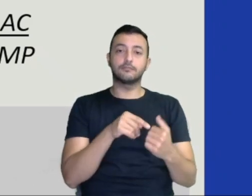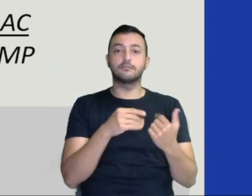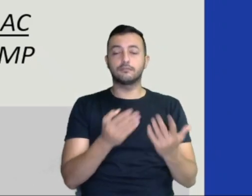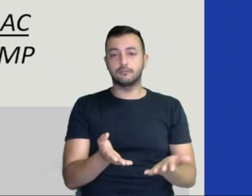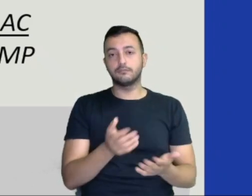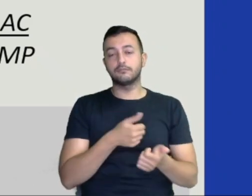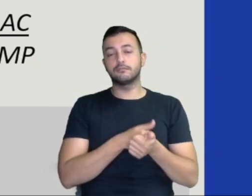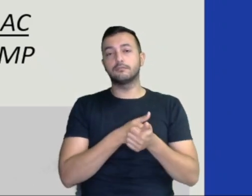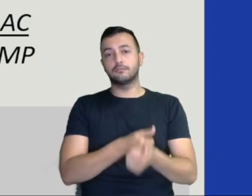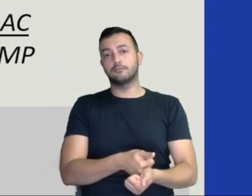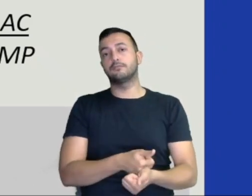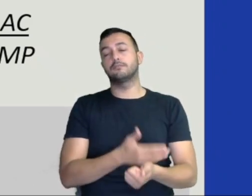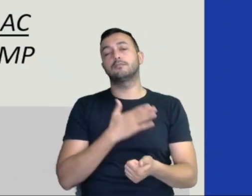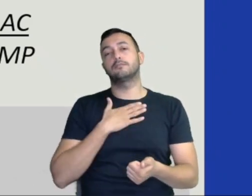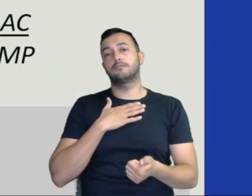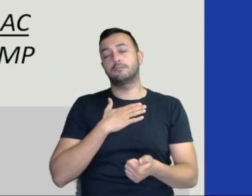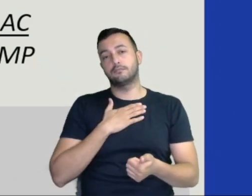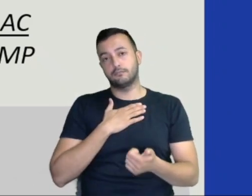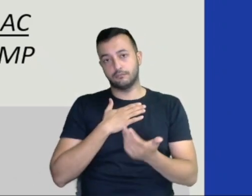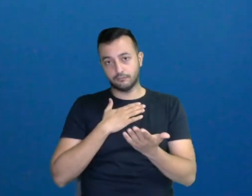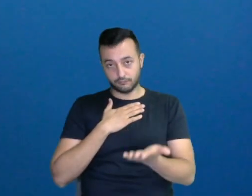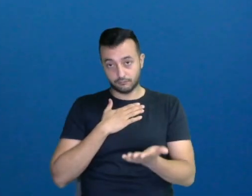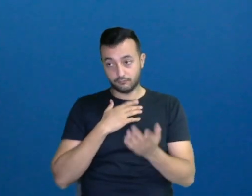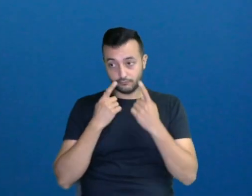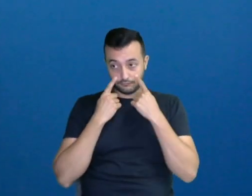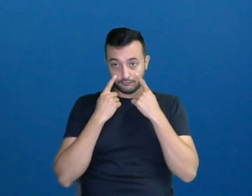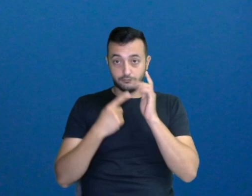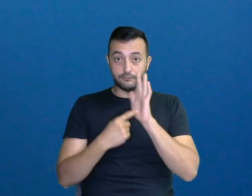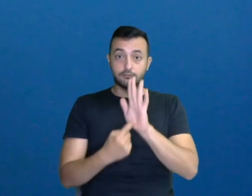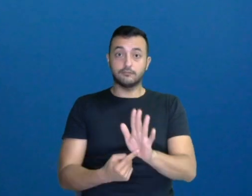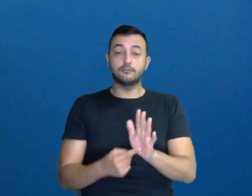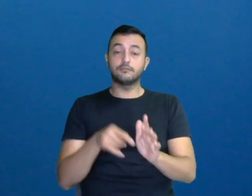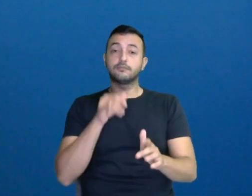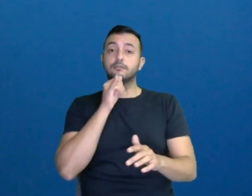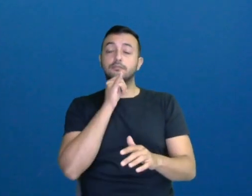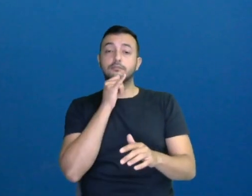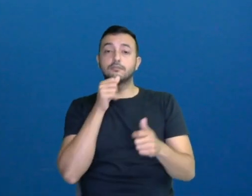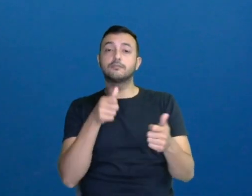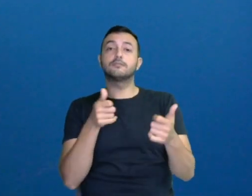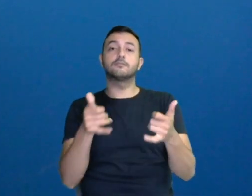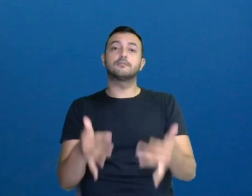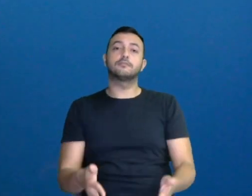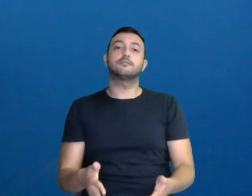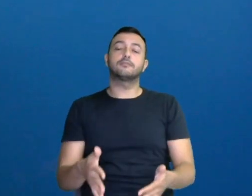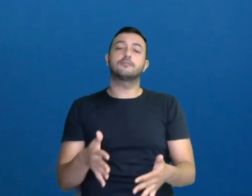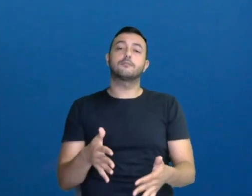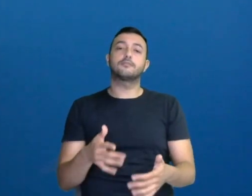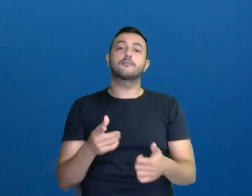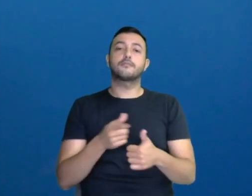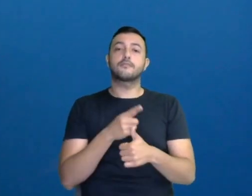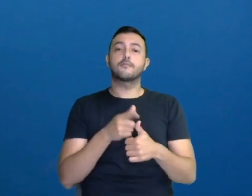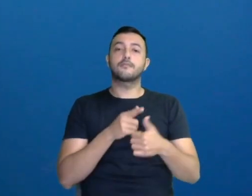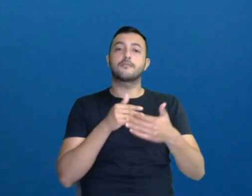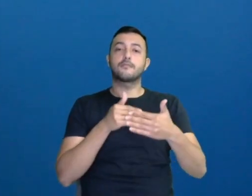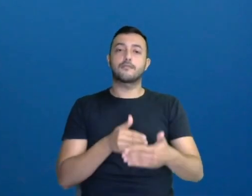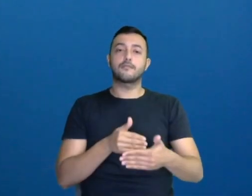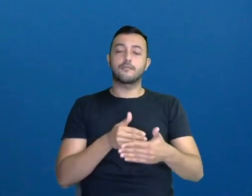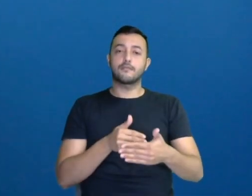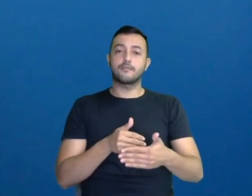Então, acompanhando aqui comigo, agora para eu mostrar. Então, por exemplo, deixa eu explicar, né, essa primeira